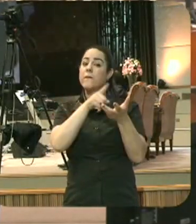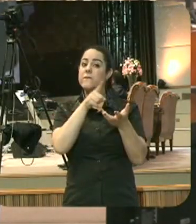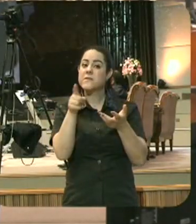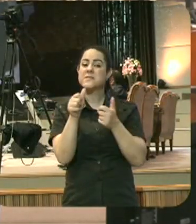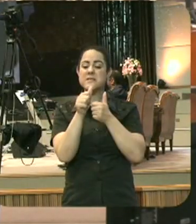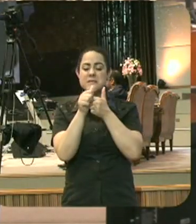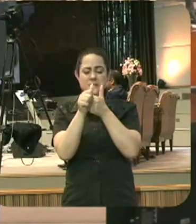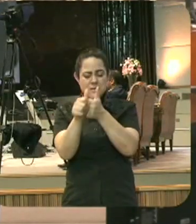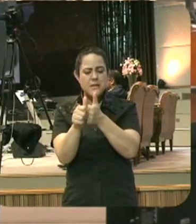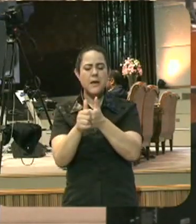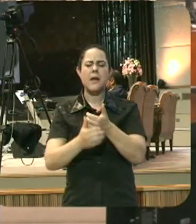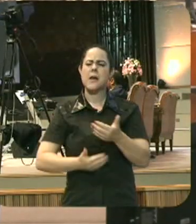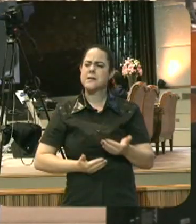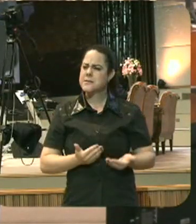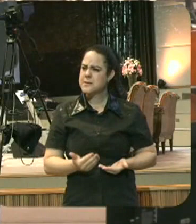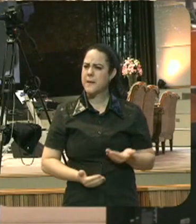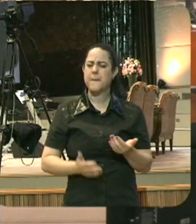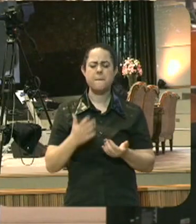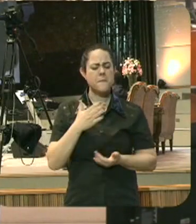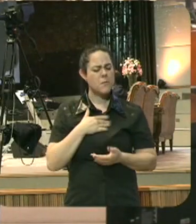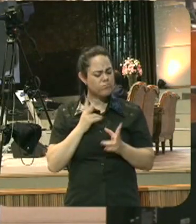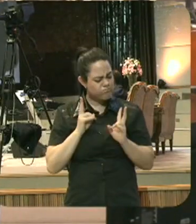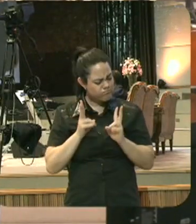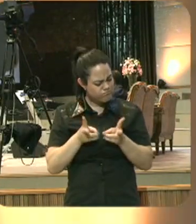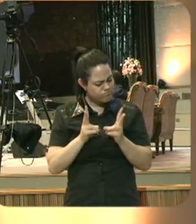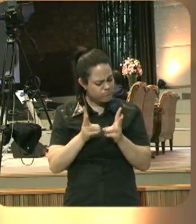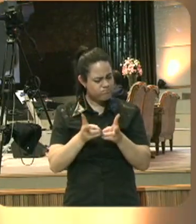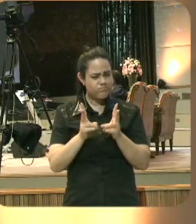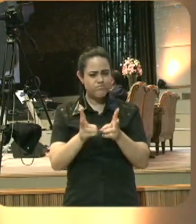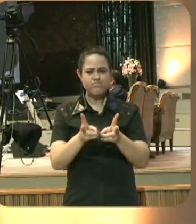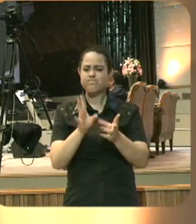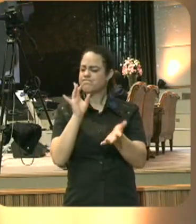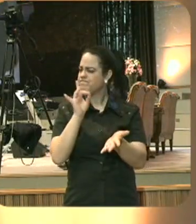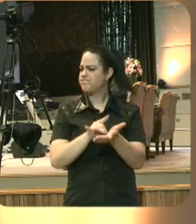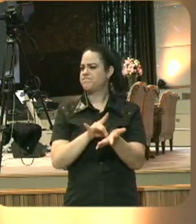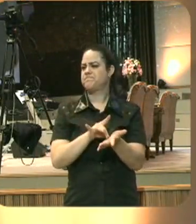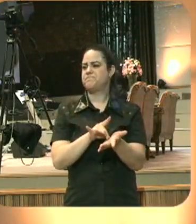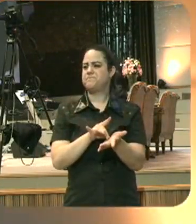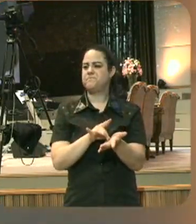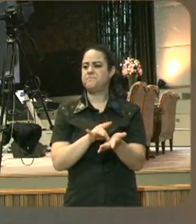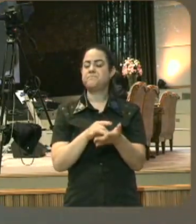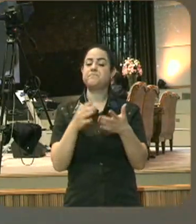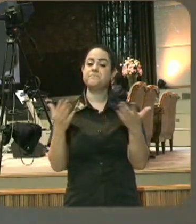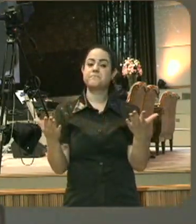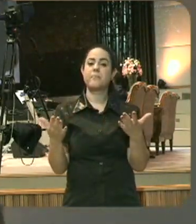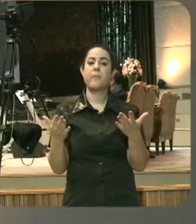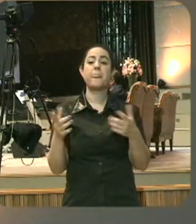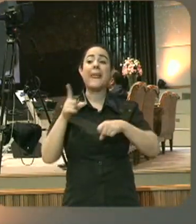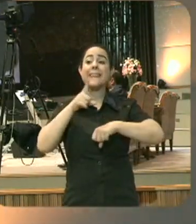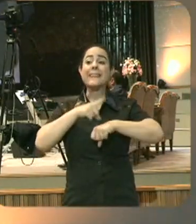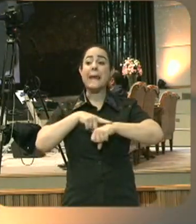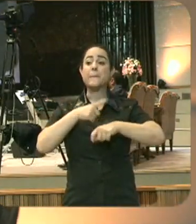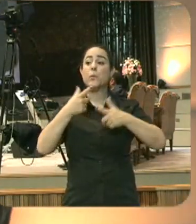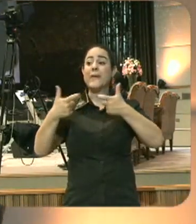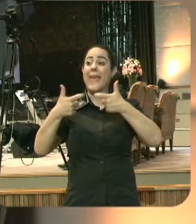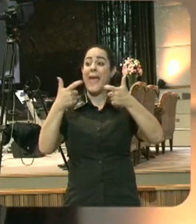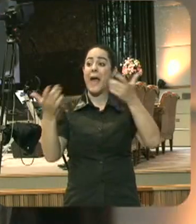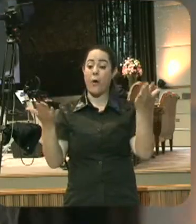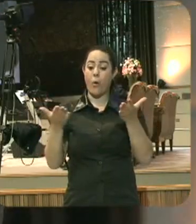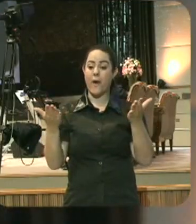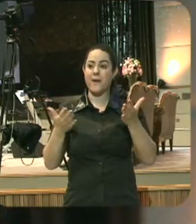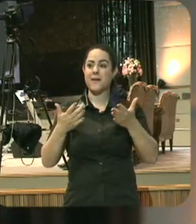me sirva de todo o seu coração. E aí então chega o momento da guerra, a muralha está